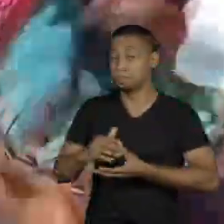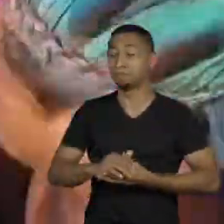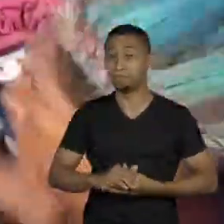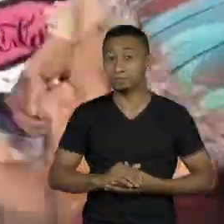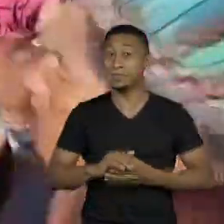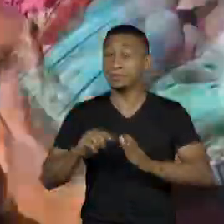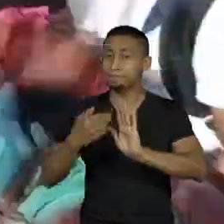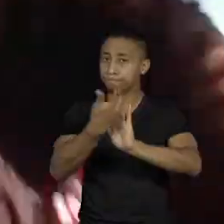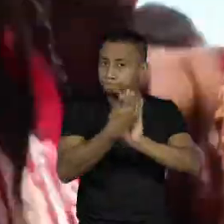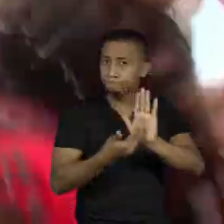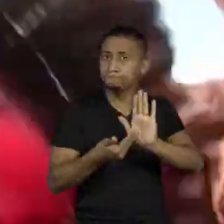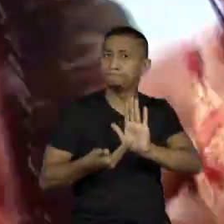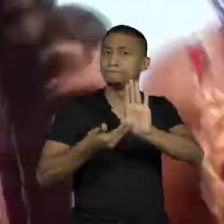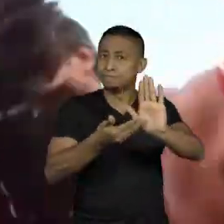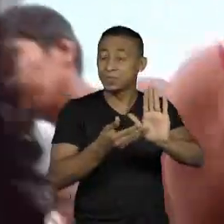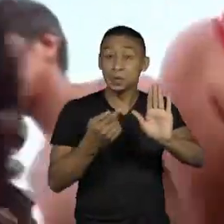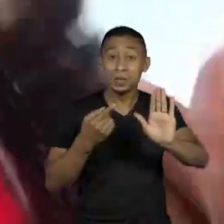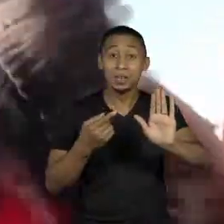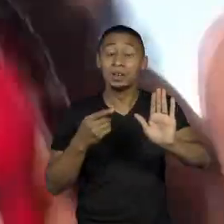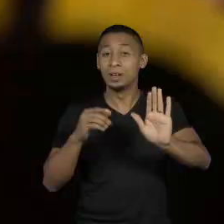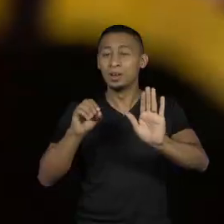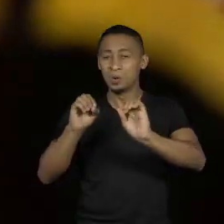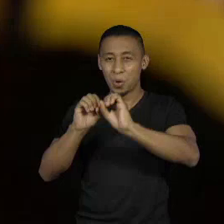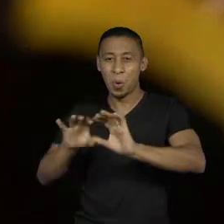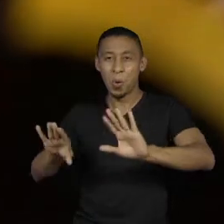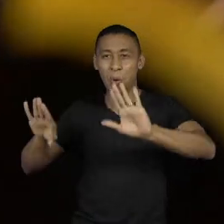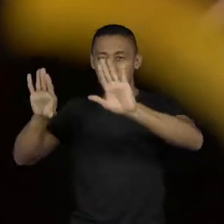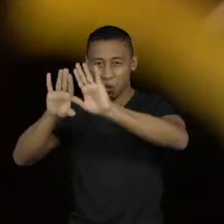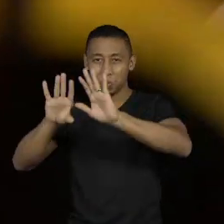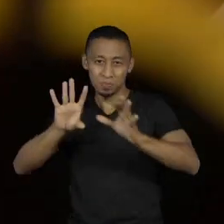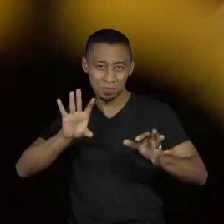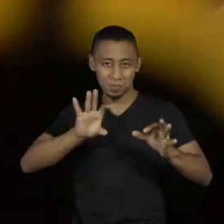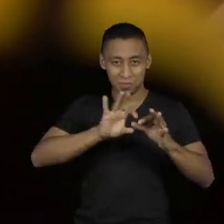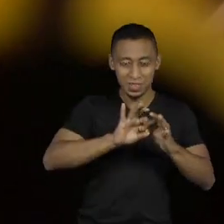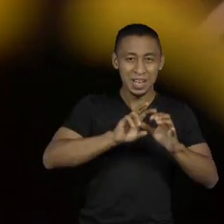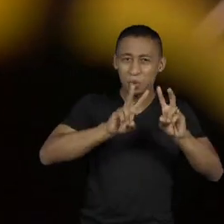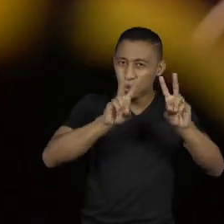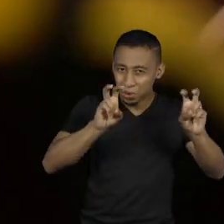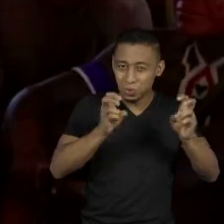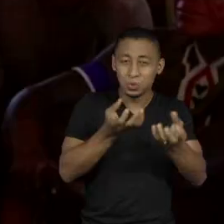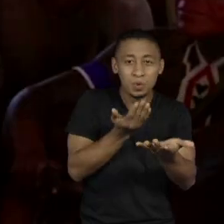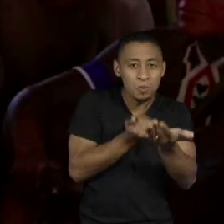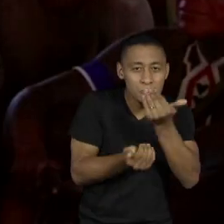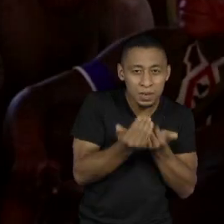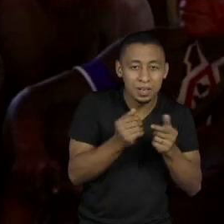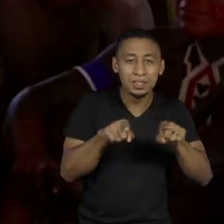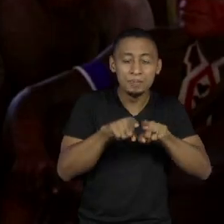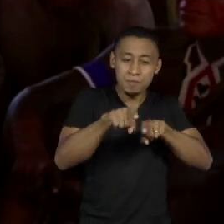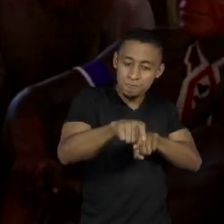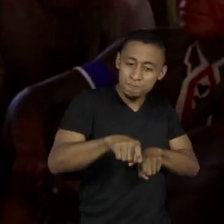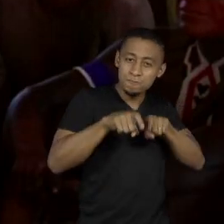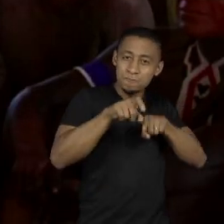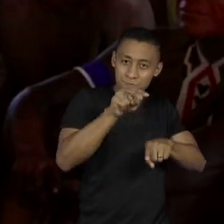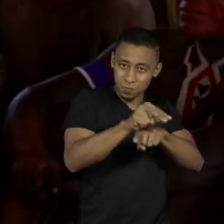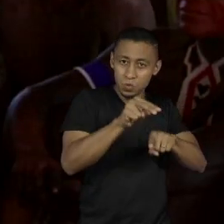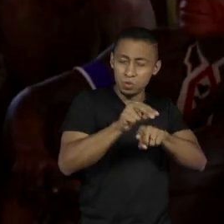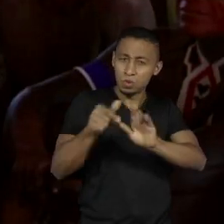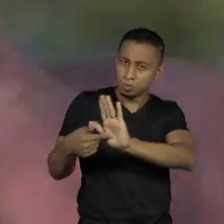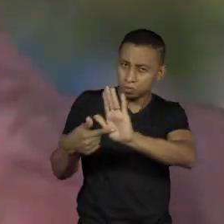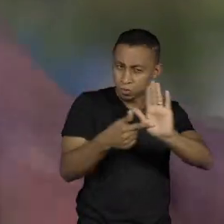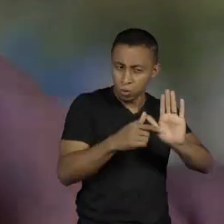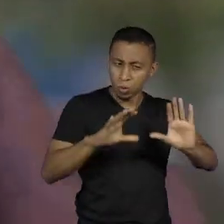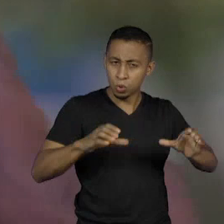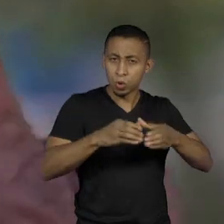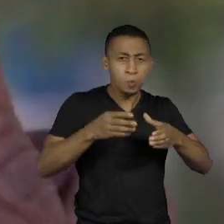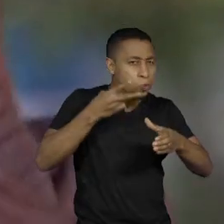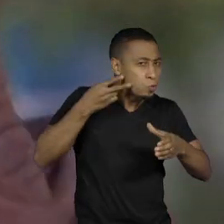Relatório inédito da FAO, órgão das Nações Unidas ligado à alimentação e agricultura, confirmou que os povos indígenas